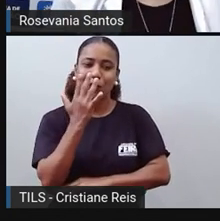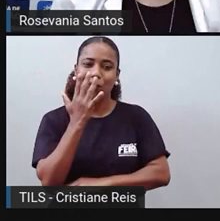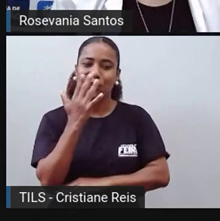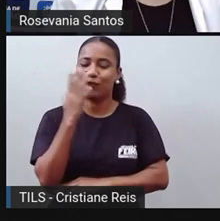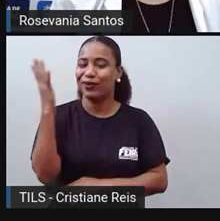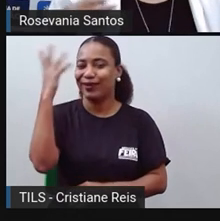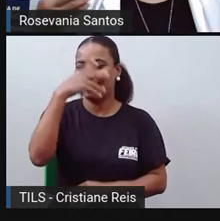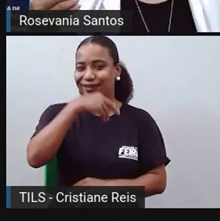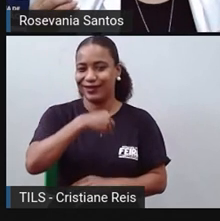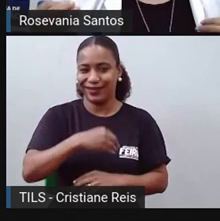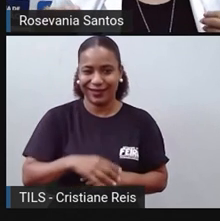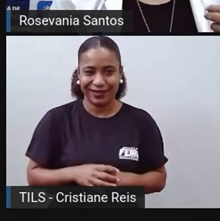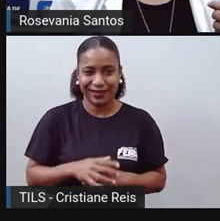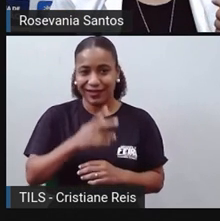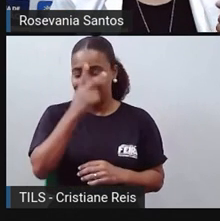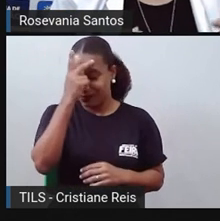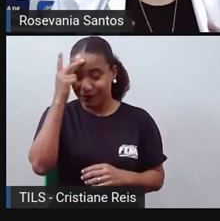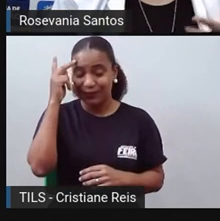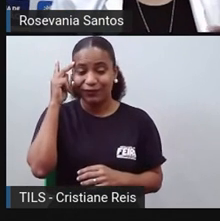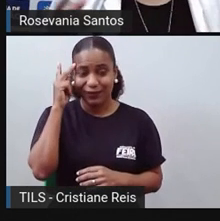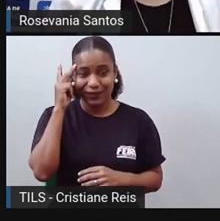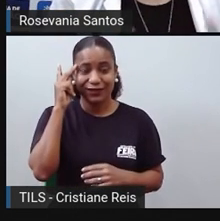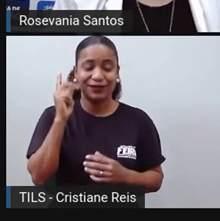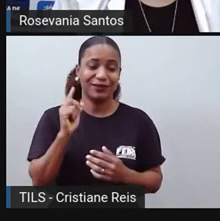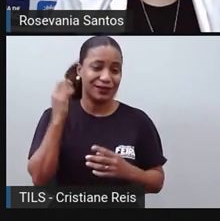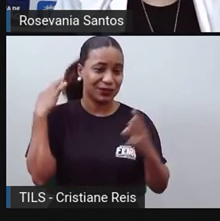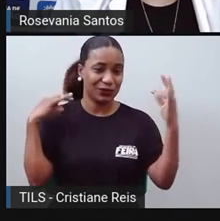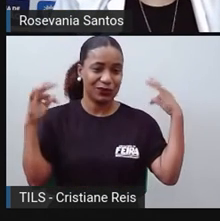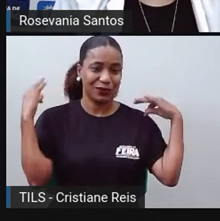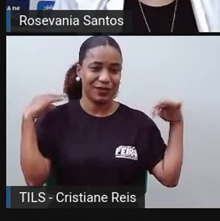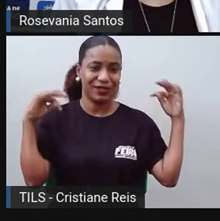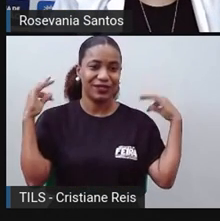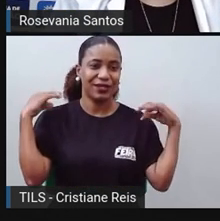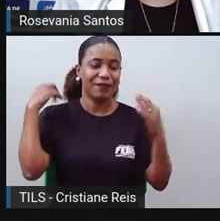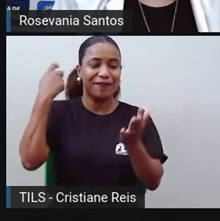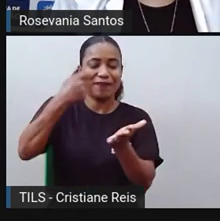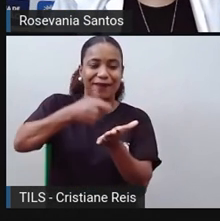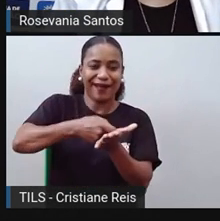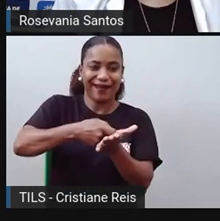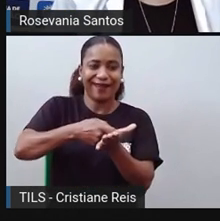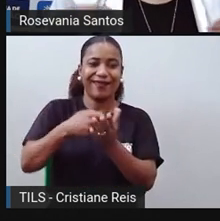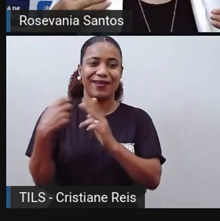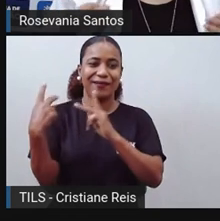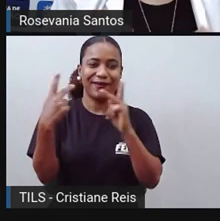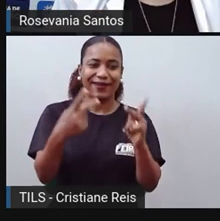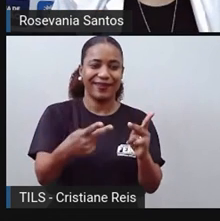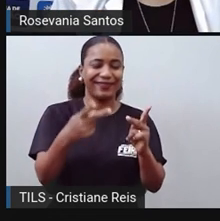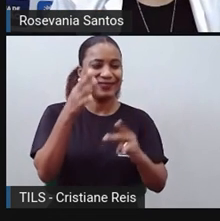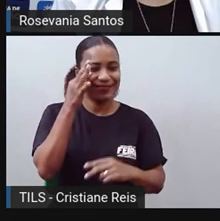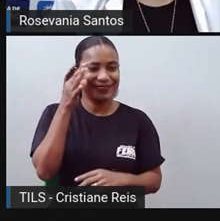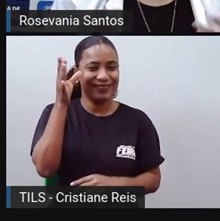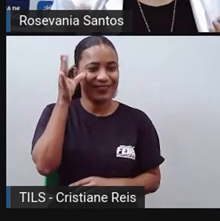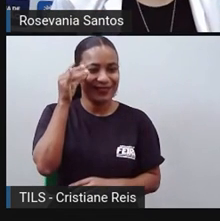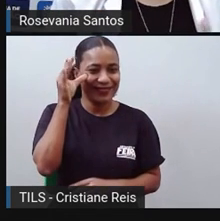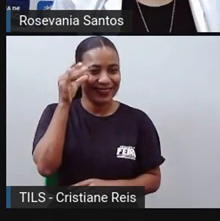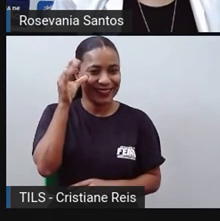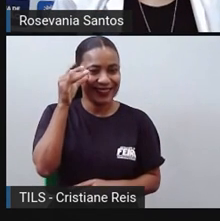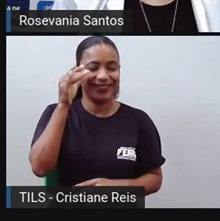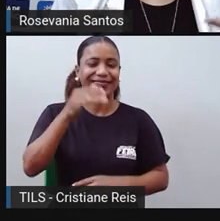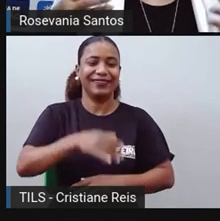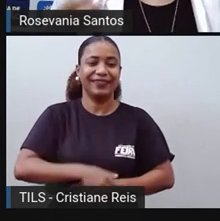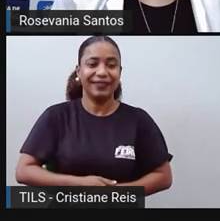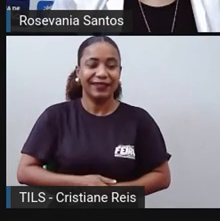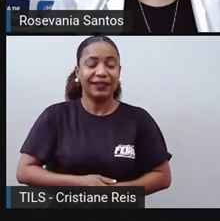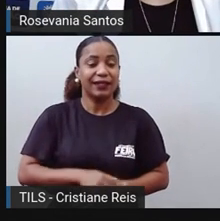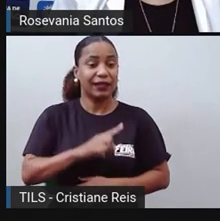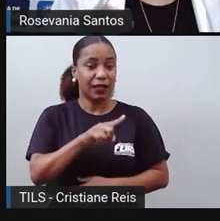muitas pessoas, elas, né, pagam caro para poder ir ver aí esse espaço. Ainda são regiões pouco